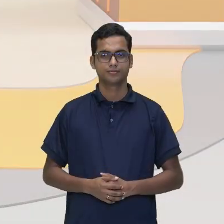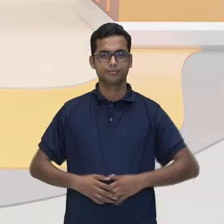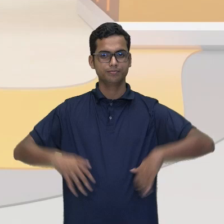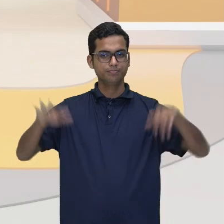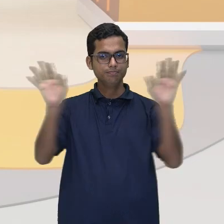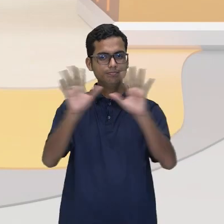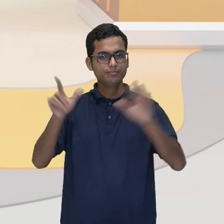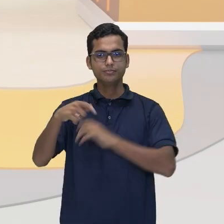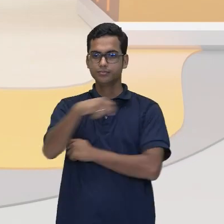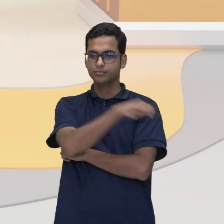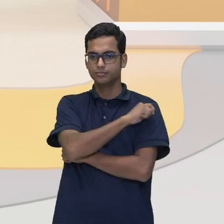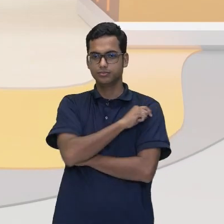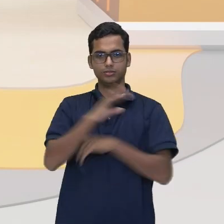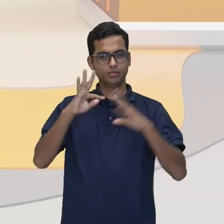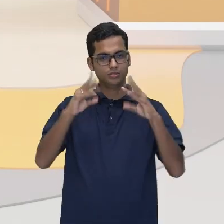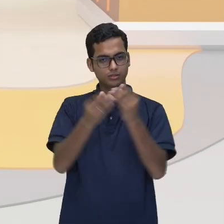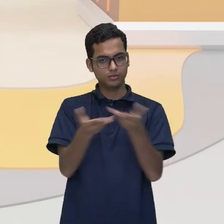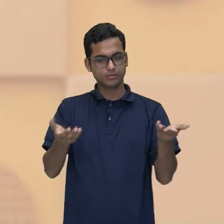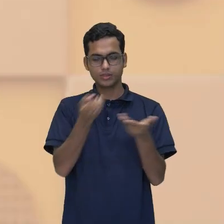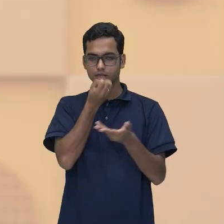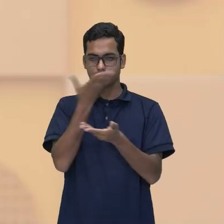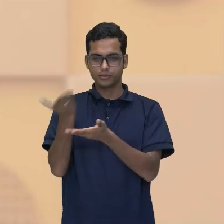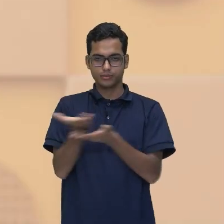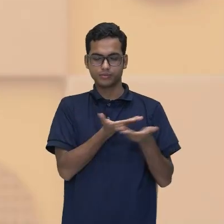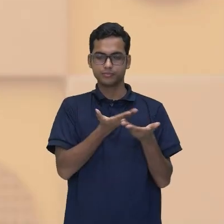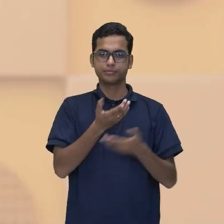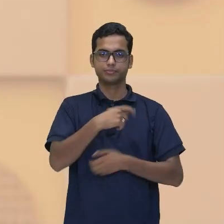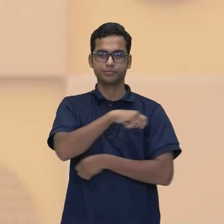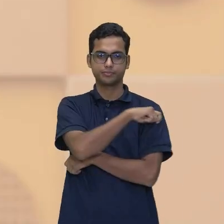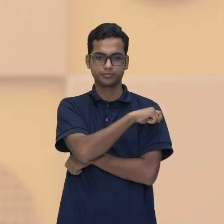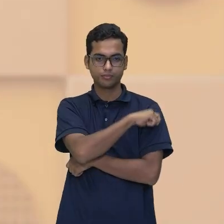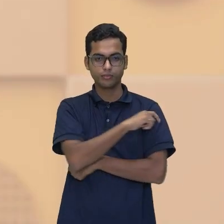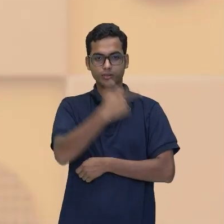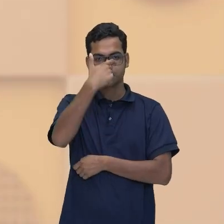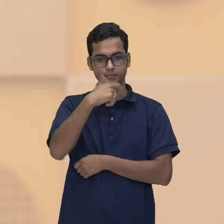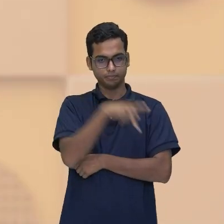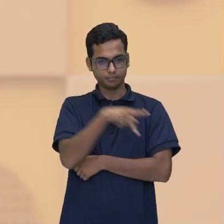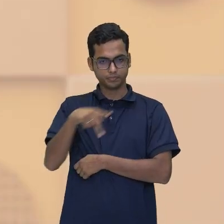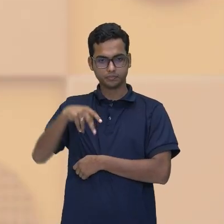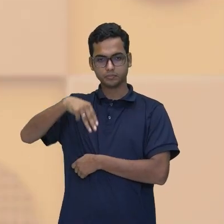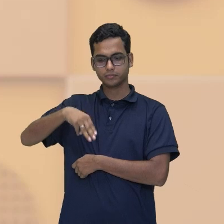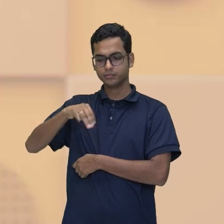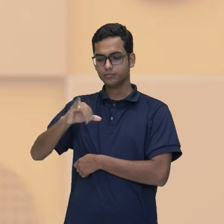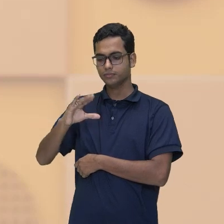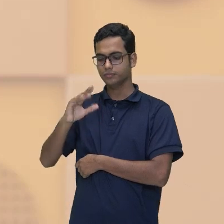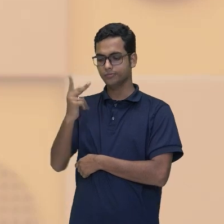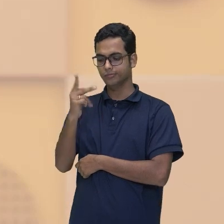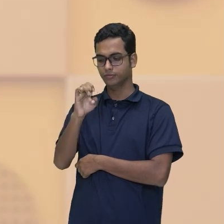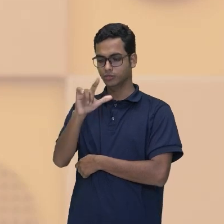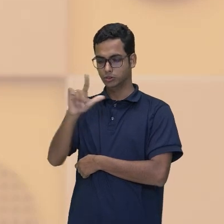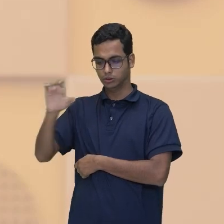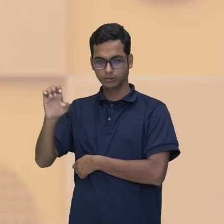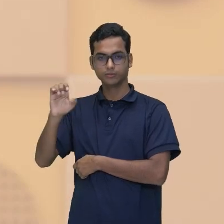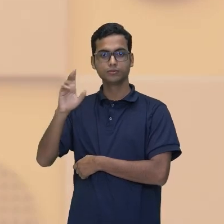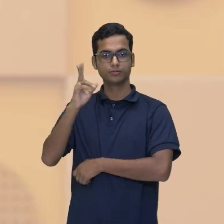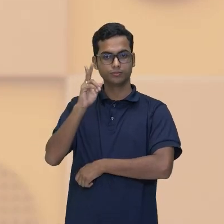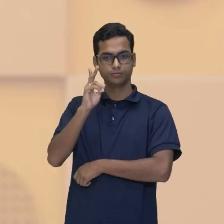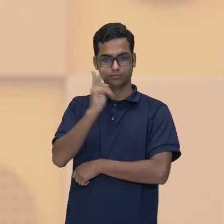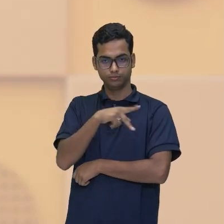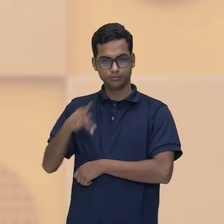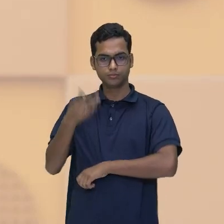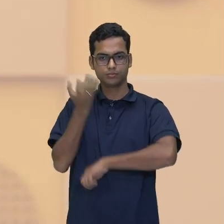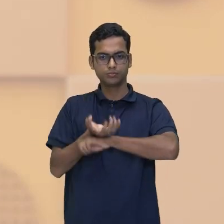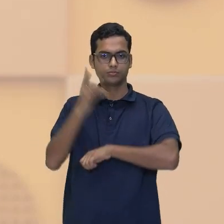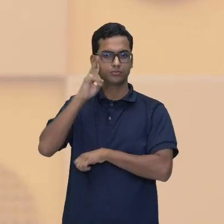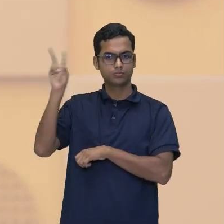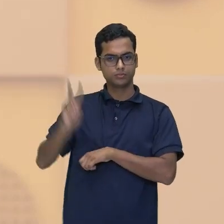queridos alunos, sejam todos bem-vindos. Eu sou a professora Michele Santos, professora de História, e olhem comigo o